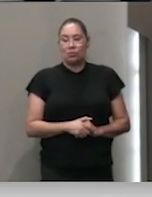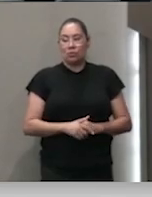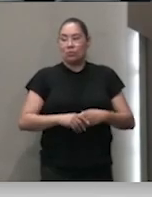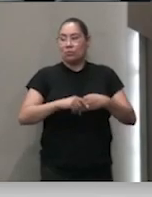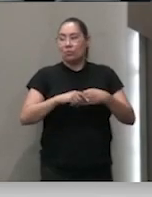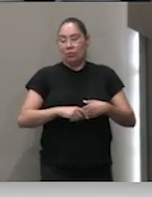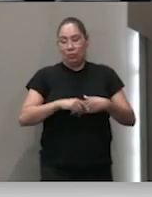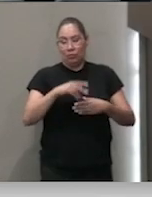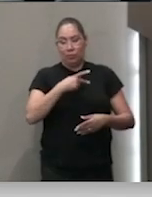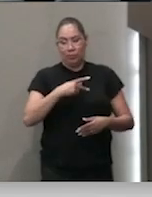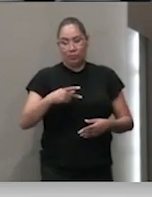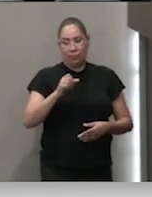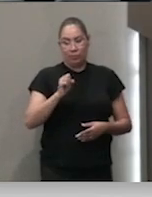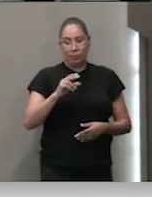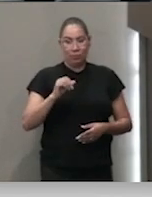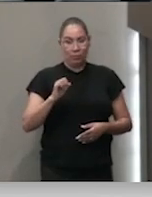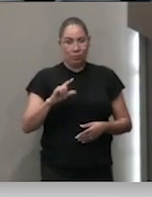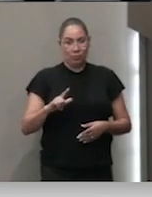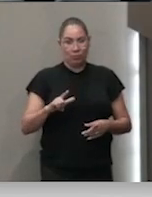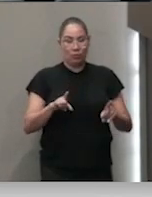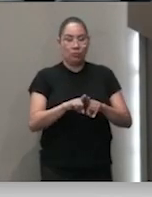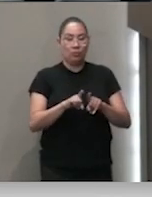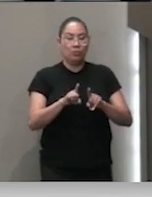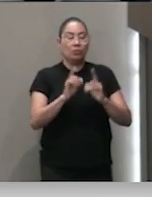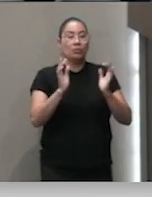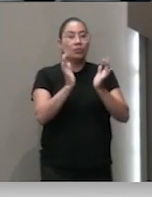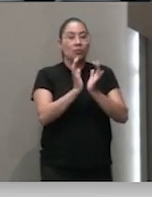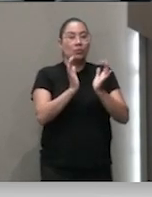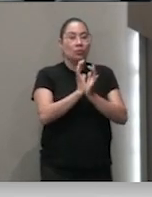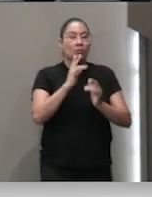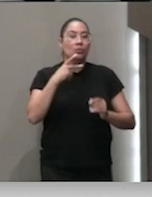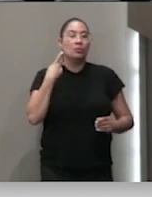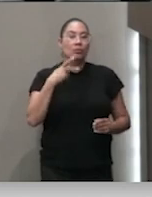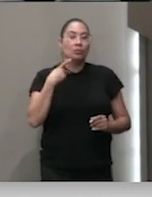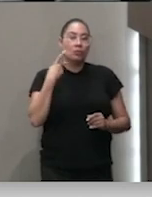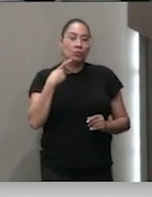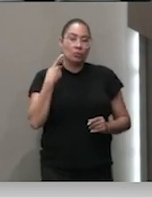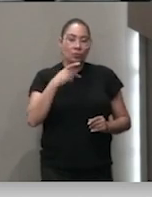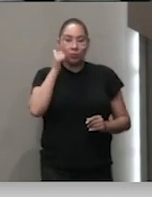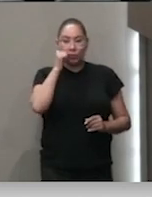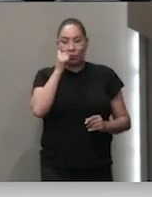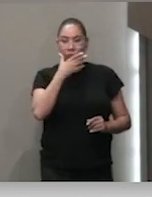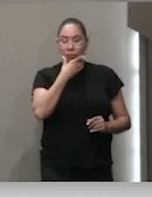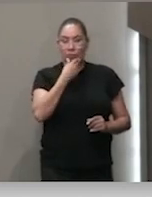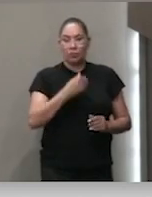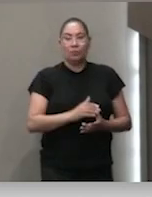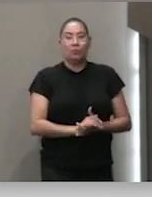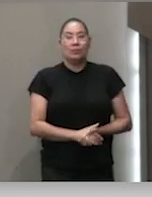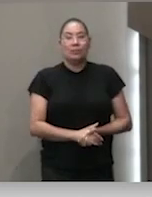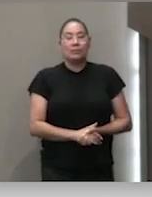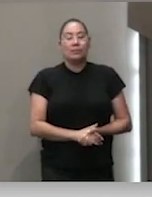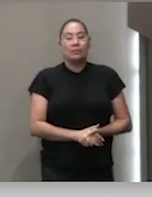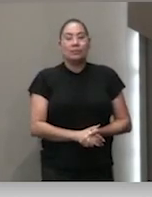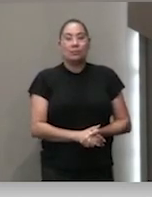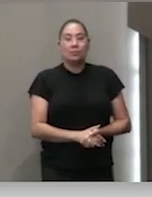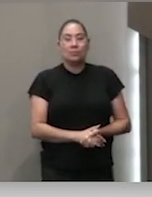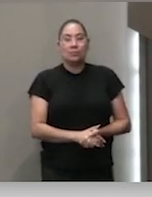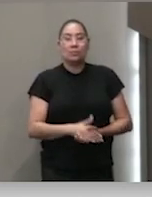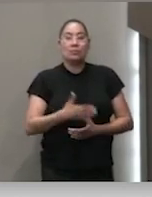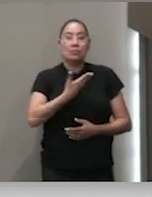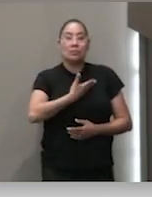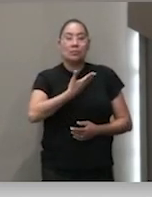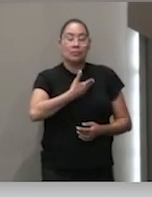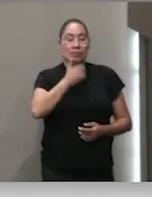Cumprimento o presidente Saul Spinelli, demais colegas vereadores e vereadoras, queridos amigos